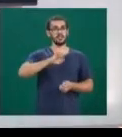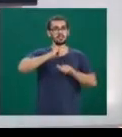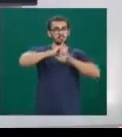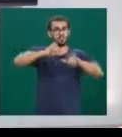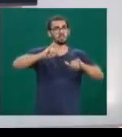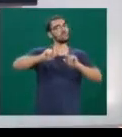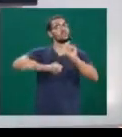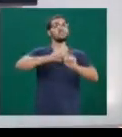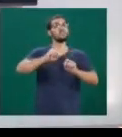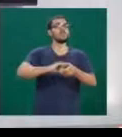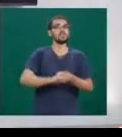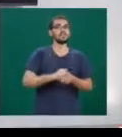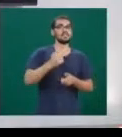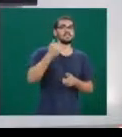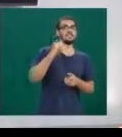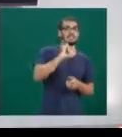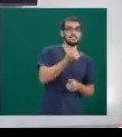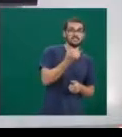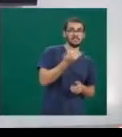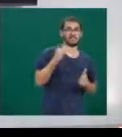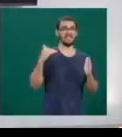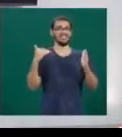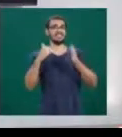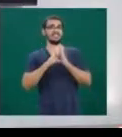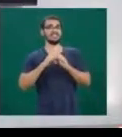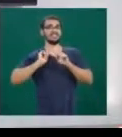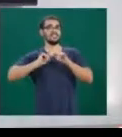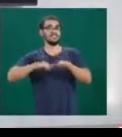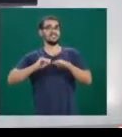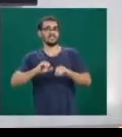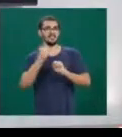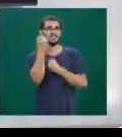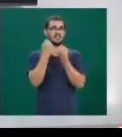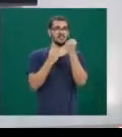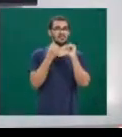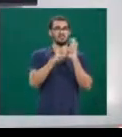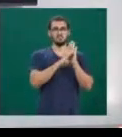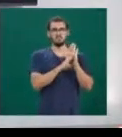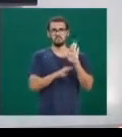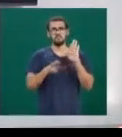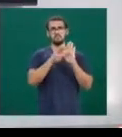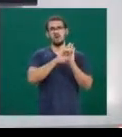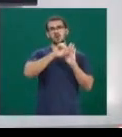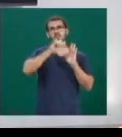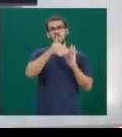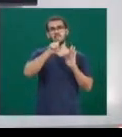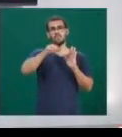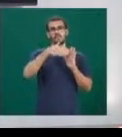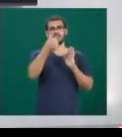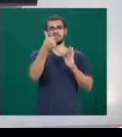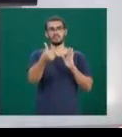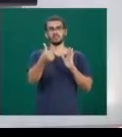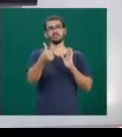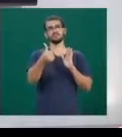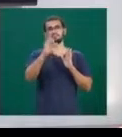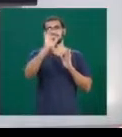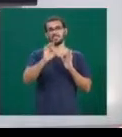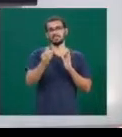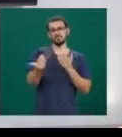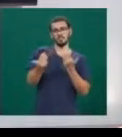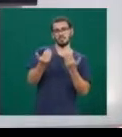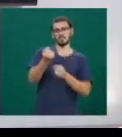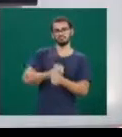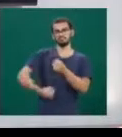que de janeiro a setembro, o setor industrial acumulou alta de 1,6% em relação a igual período do ano passado.